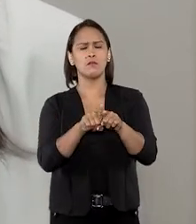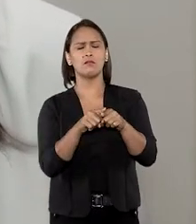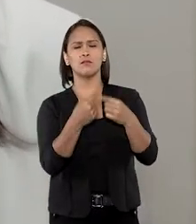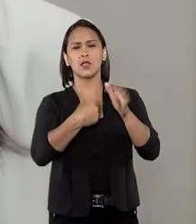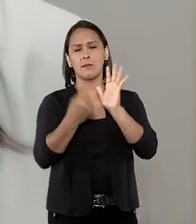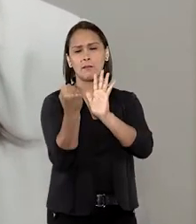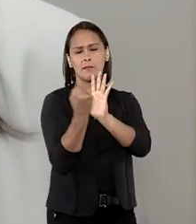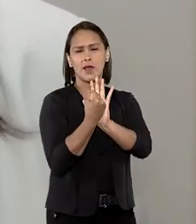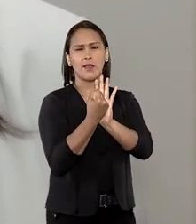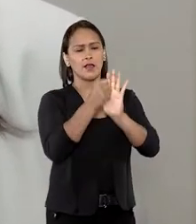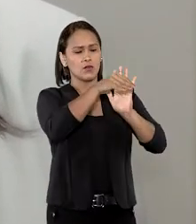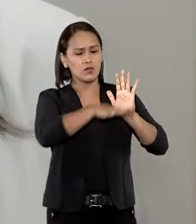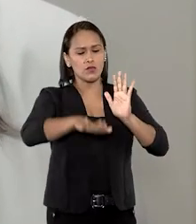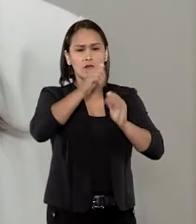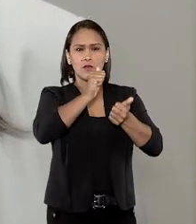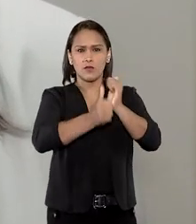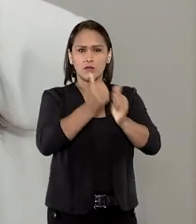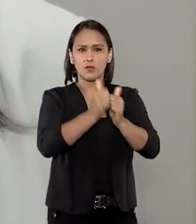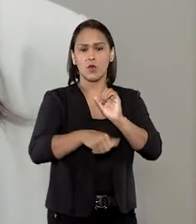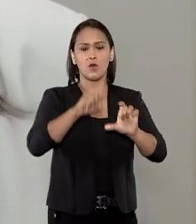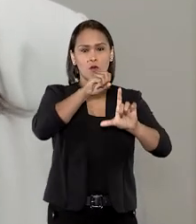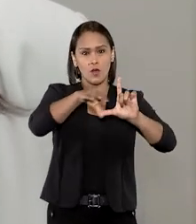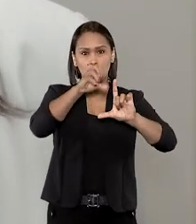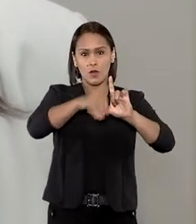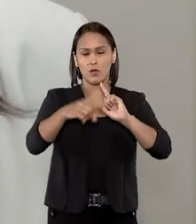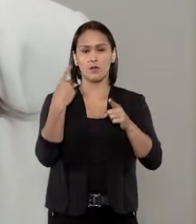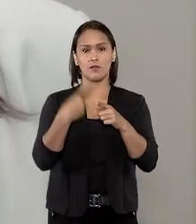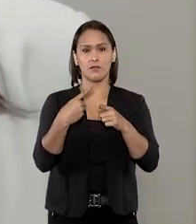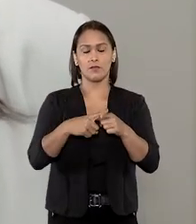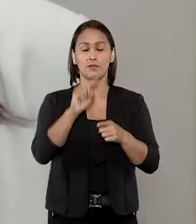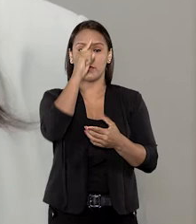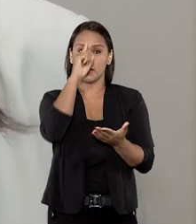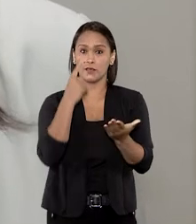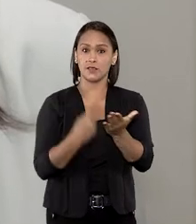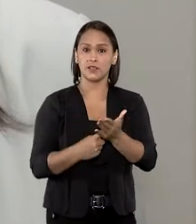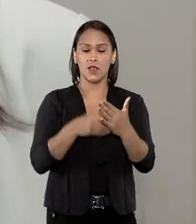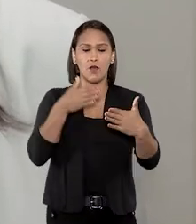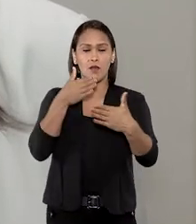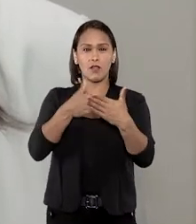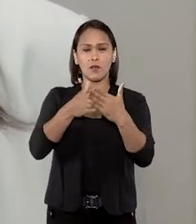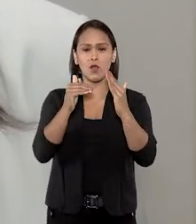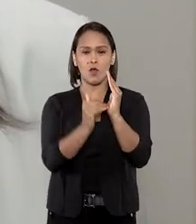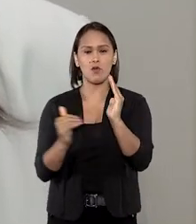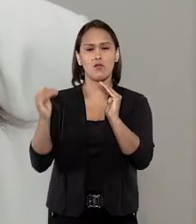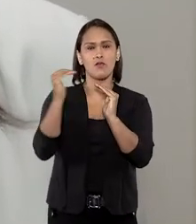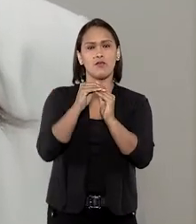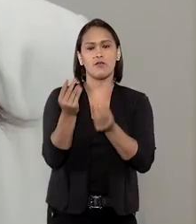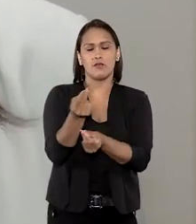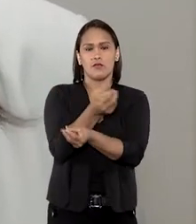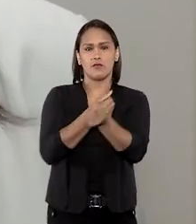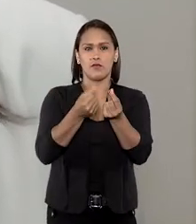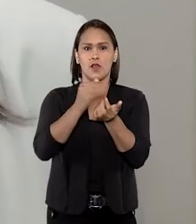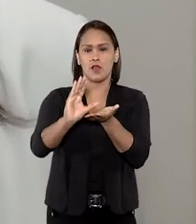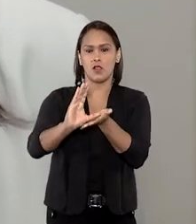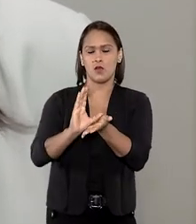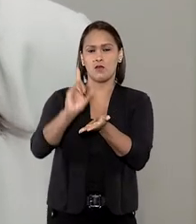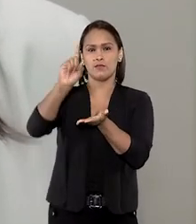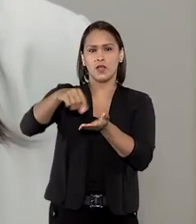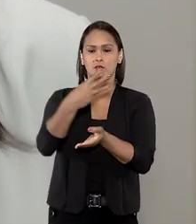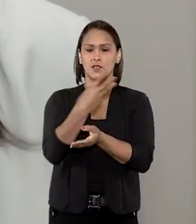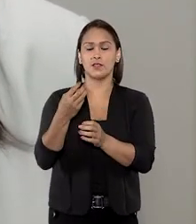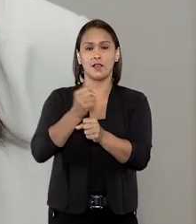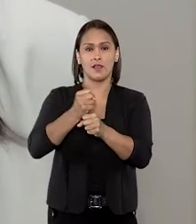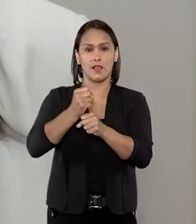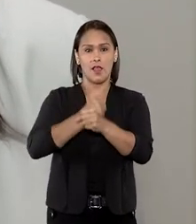Will, marca das transmissões esportivas da Rede Globo. A decisão limitou o alcance retroativo da indenização